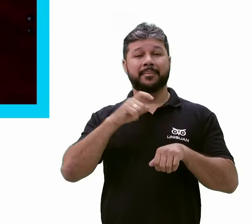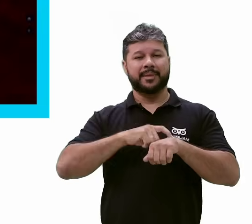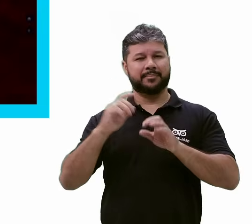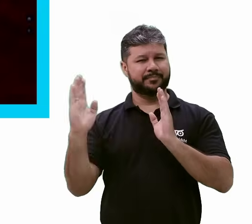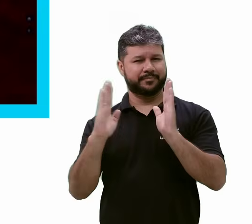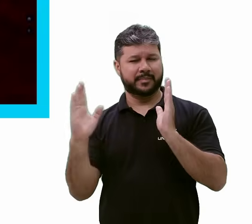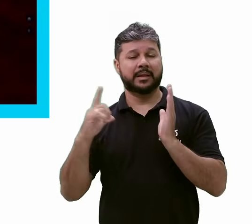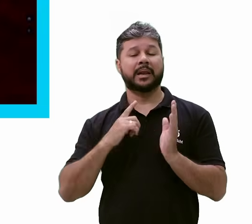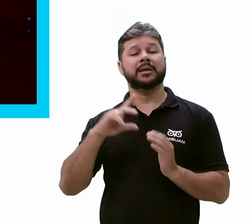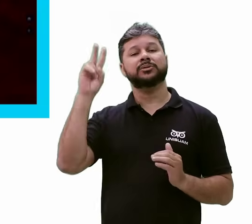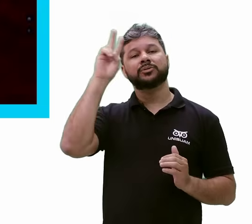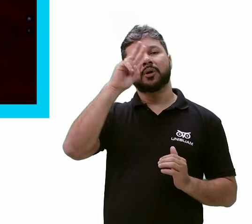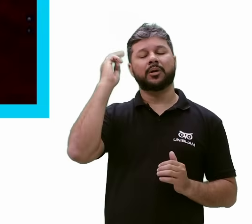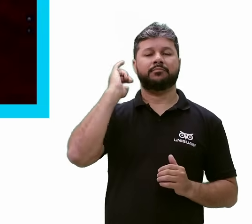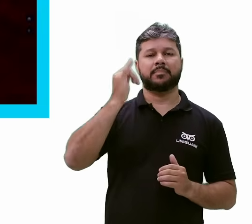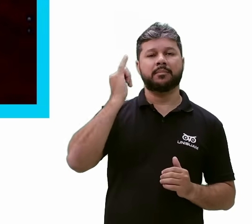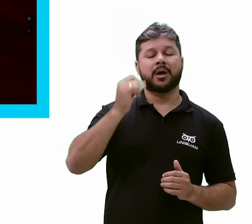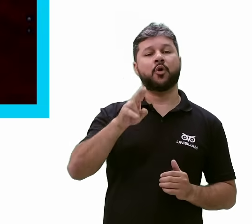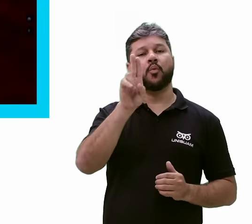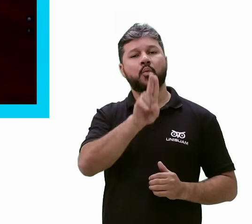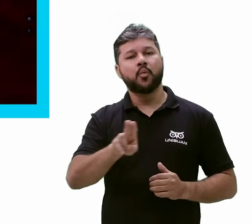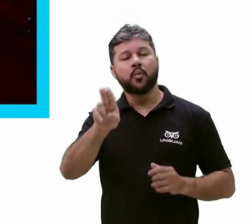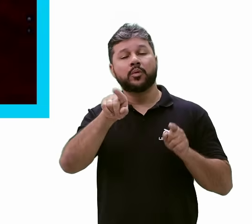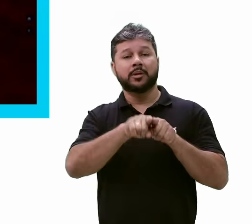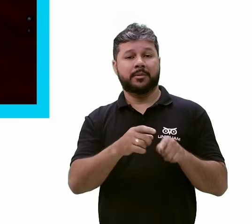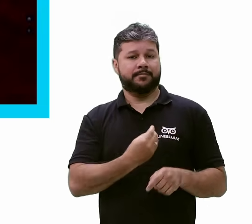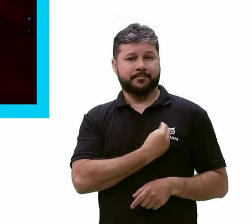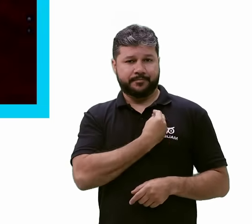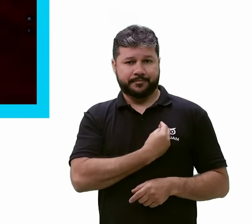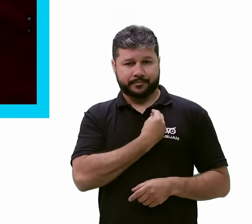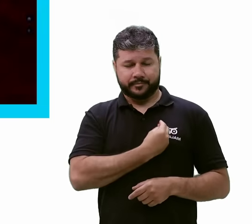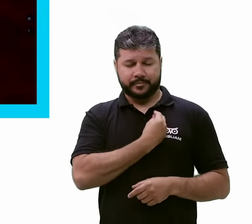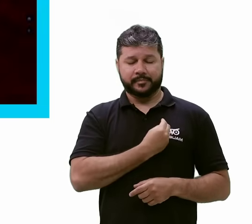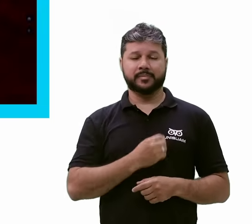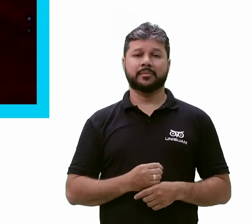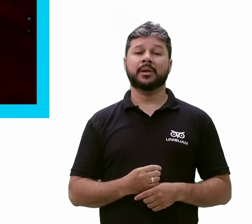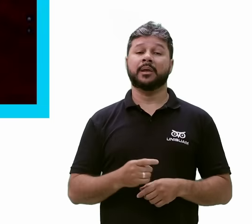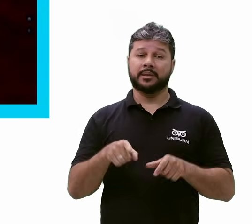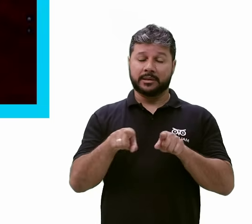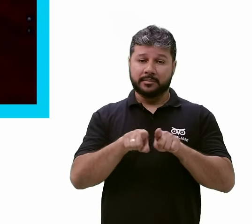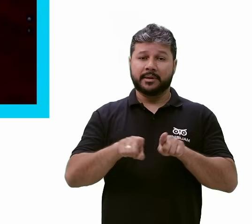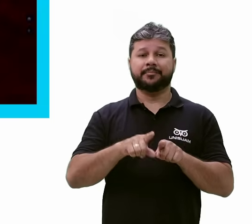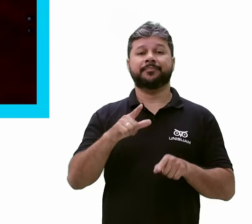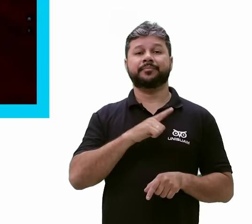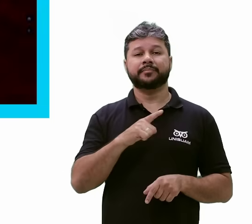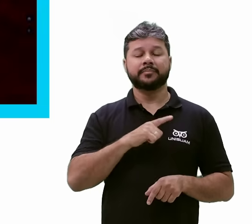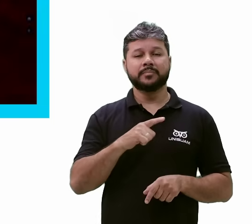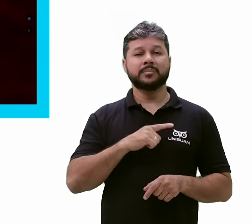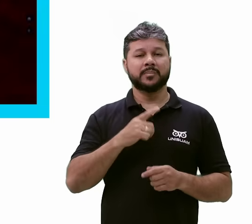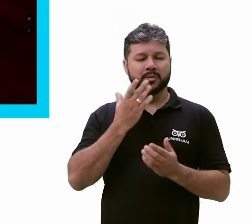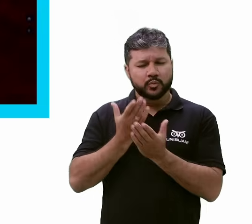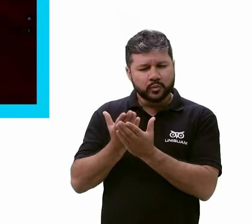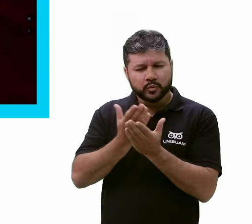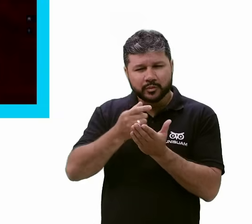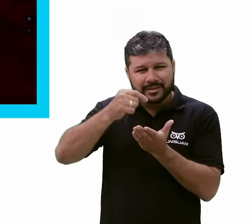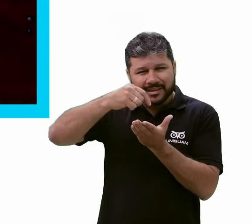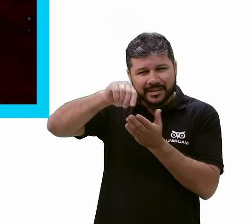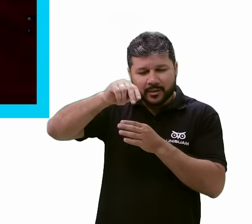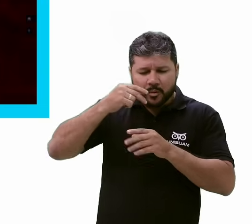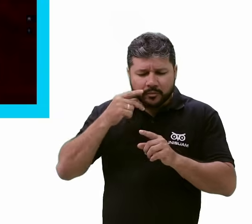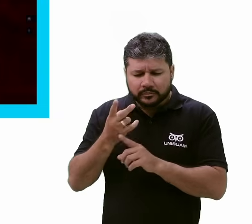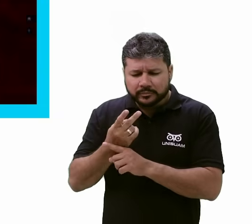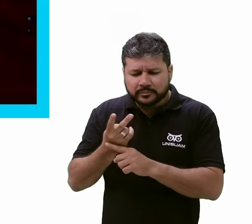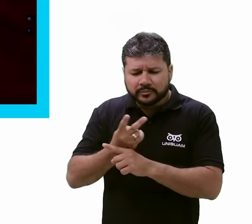época existem relatos do seu uso e da sua presença, né? Mas existem também dados arqueológicos que